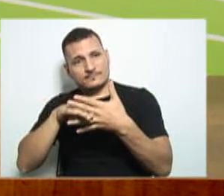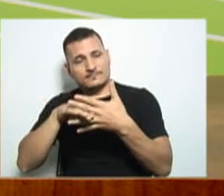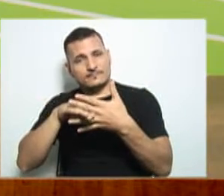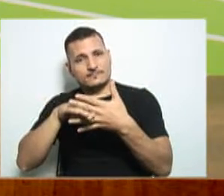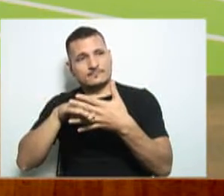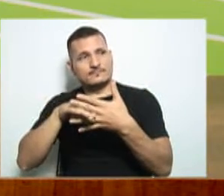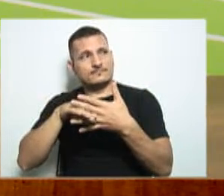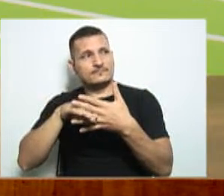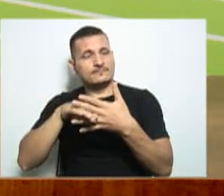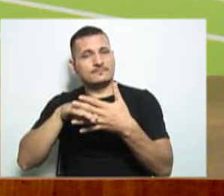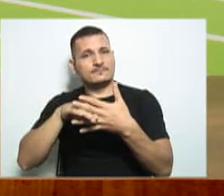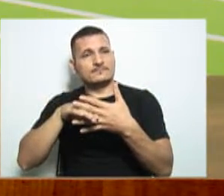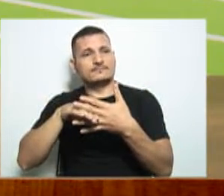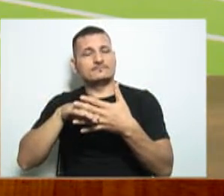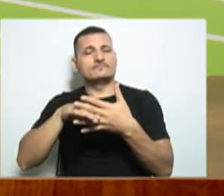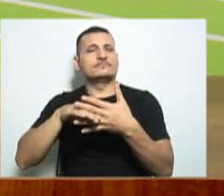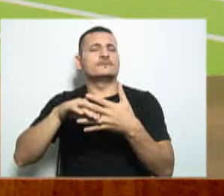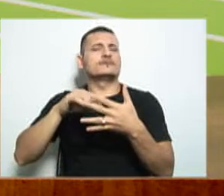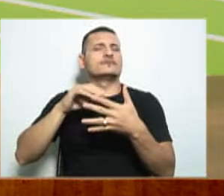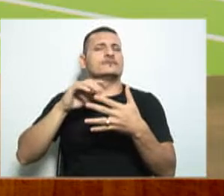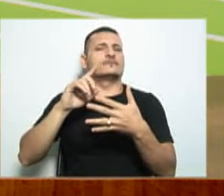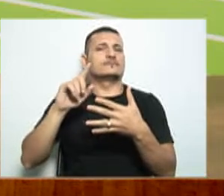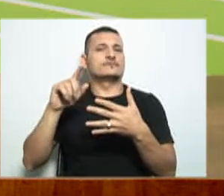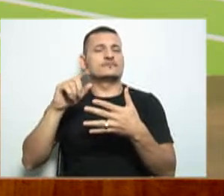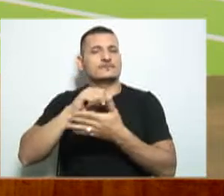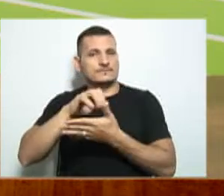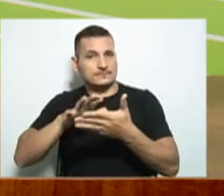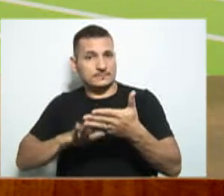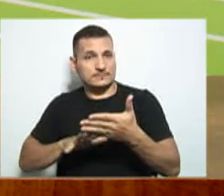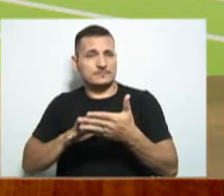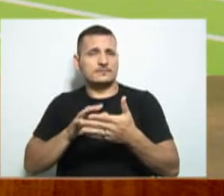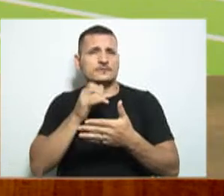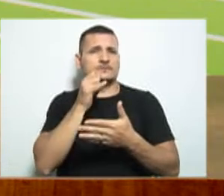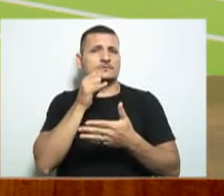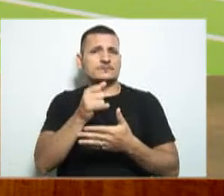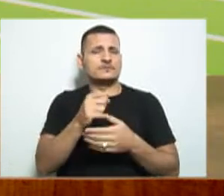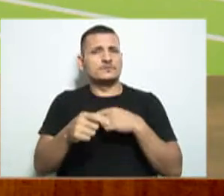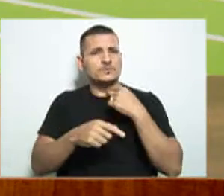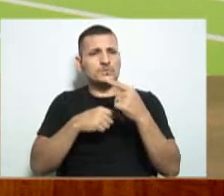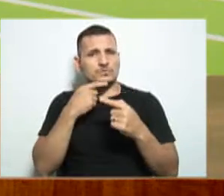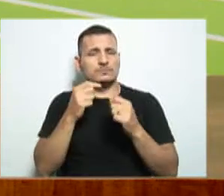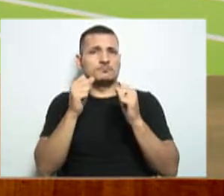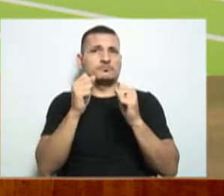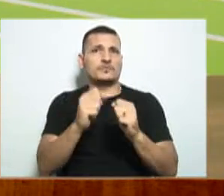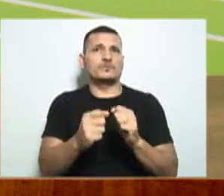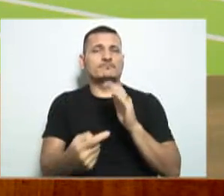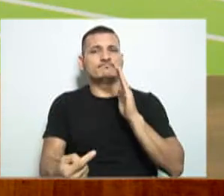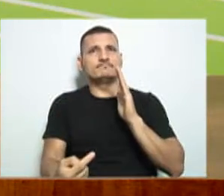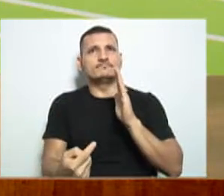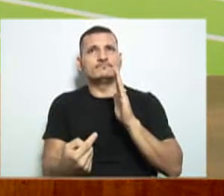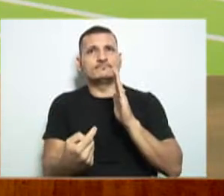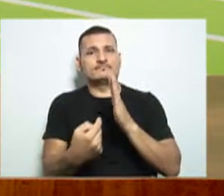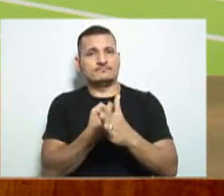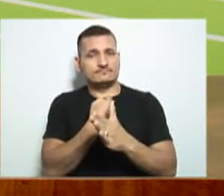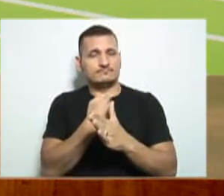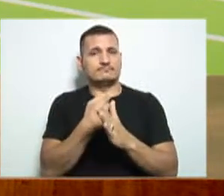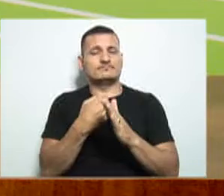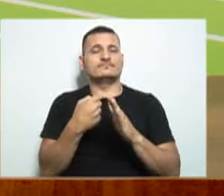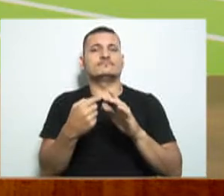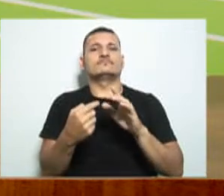às atividades, né? Qualquer dúvida vocês podem nos encaminhar aqui no